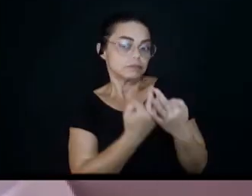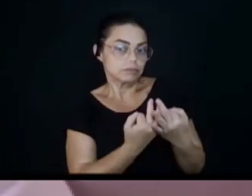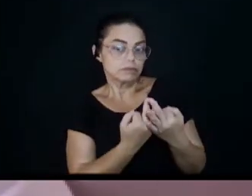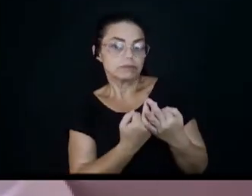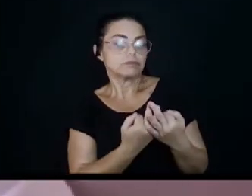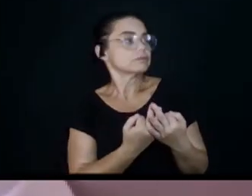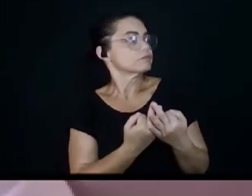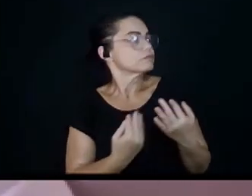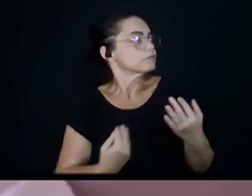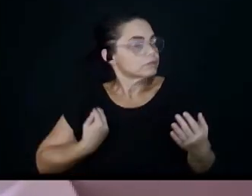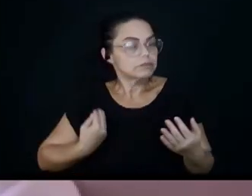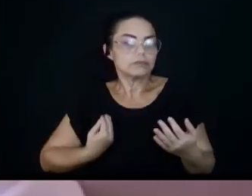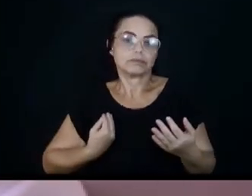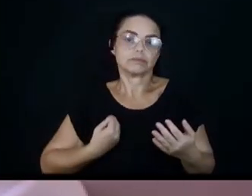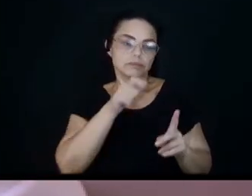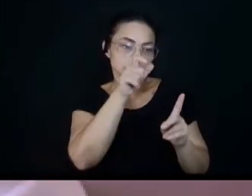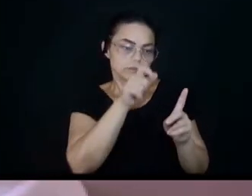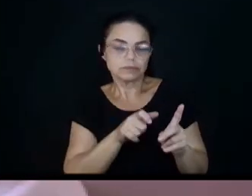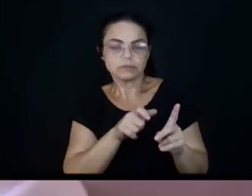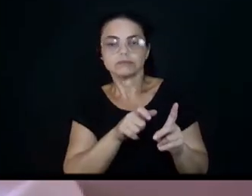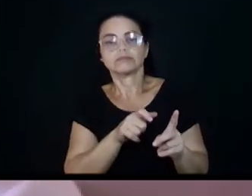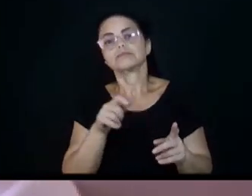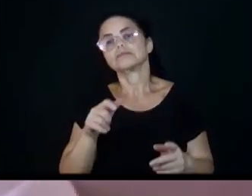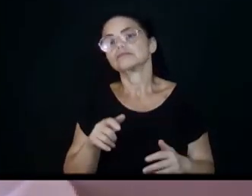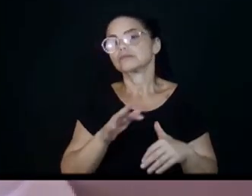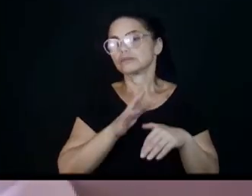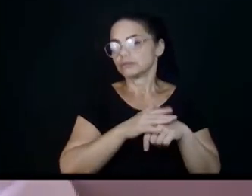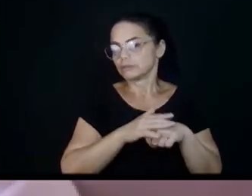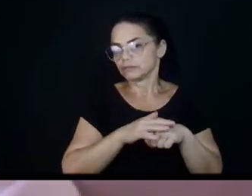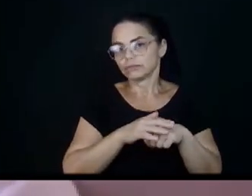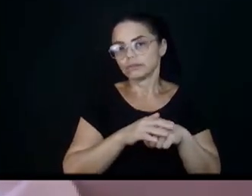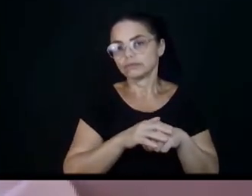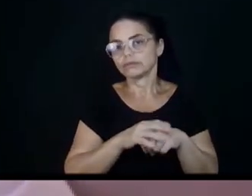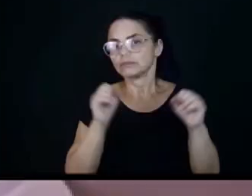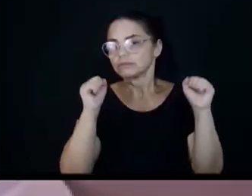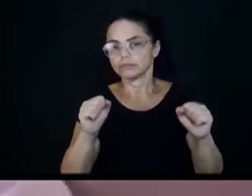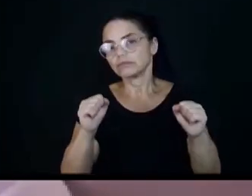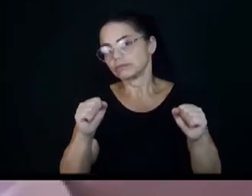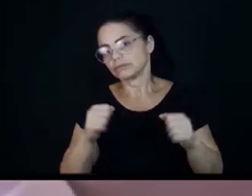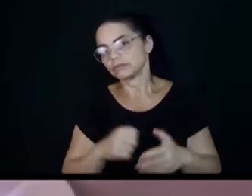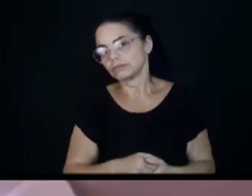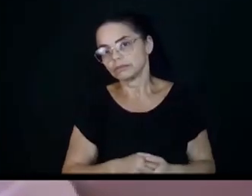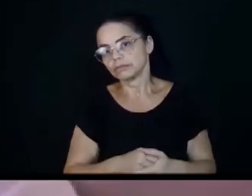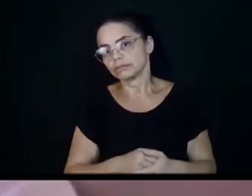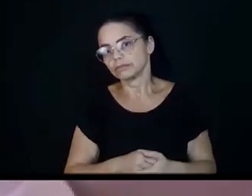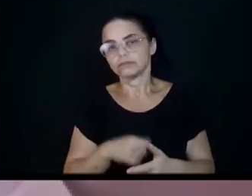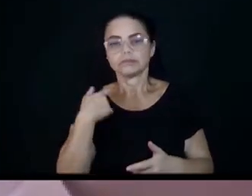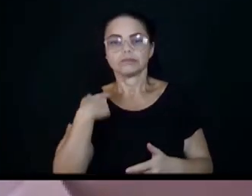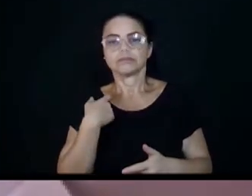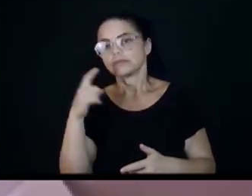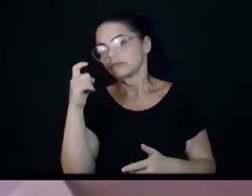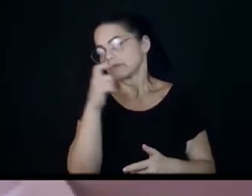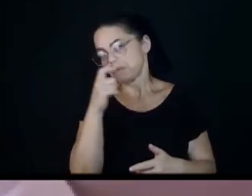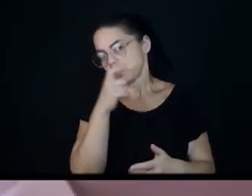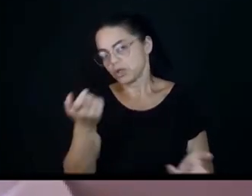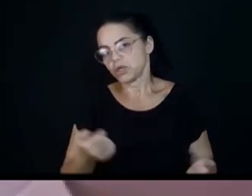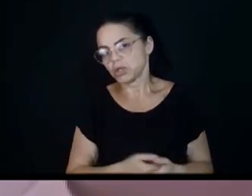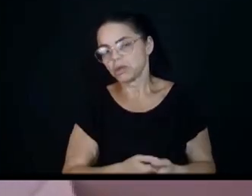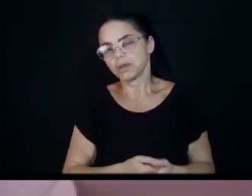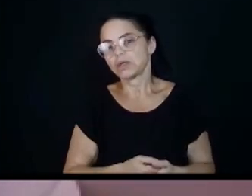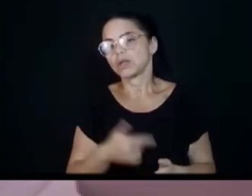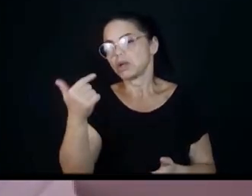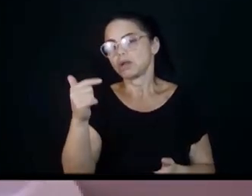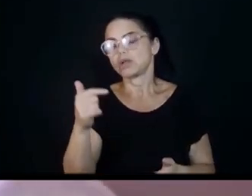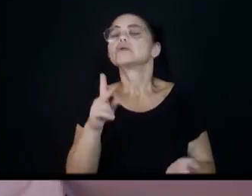aquela pessoa com fibromialgia, acha que ela possa estar simulando, ou que ela não tem aquilo, e na verdade ela tem.